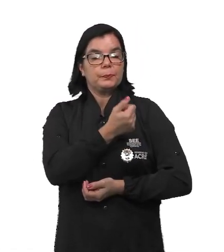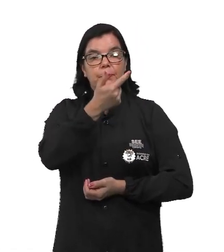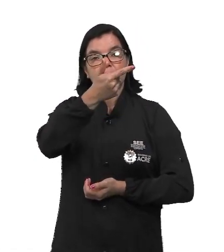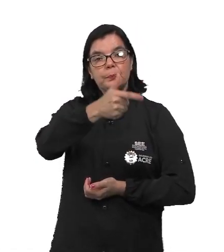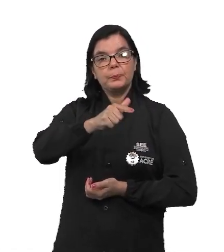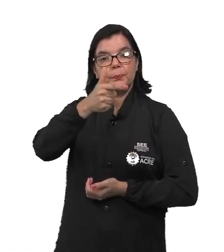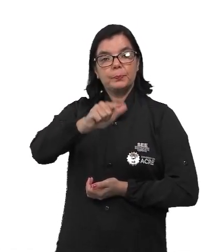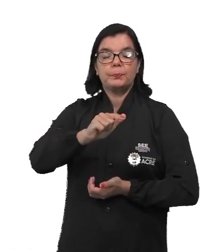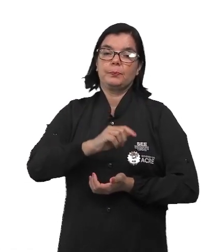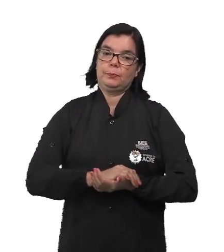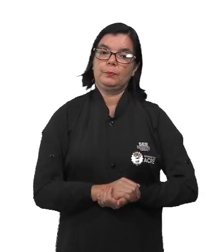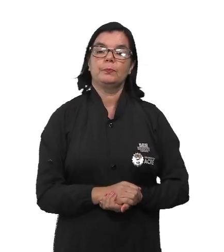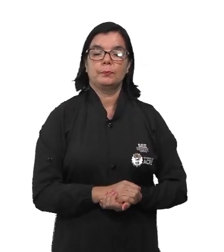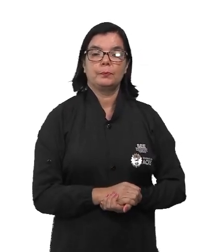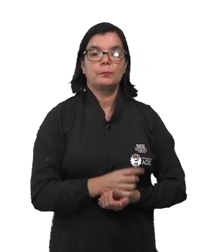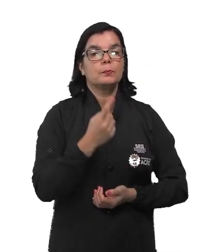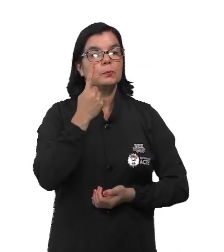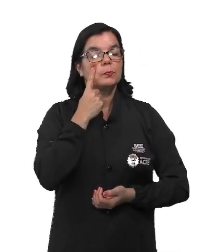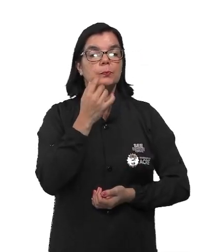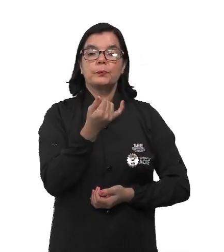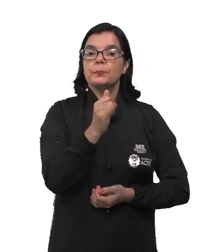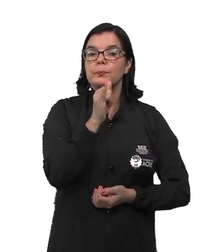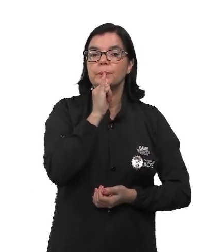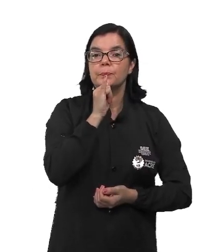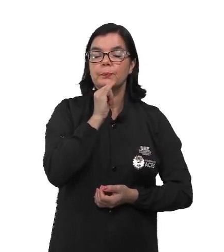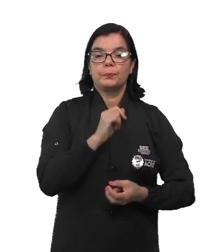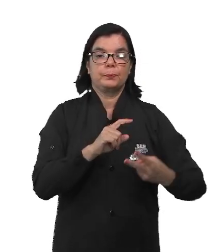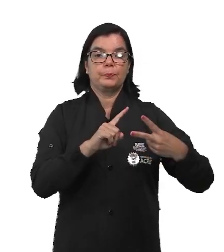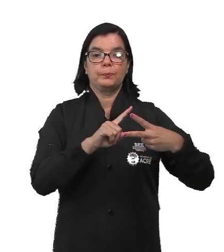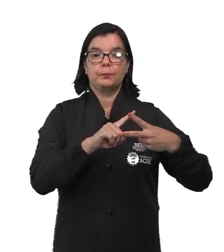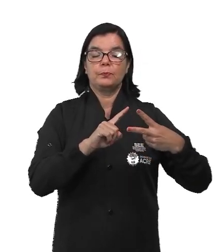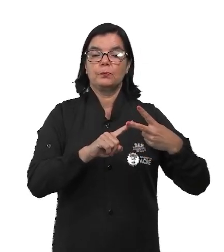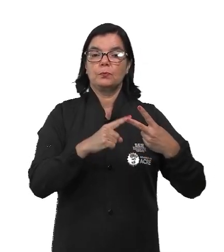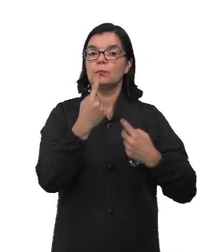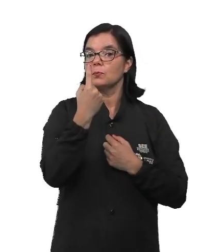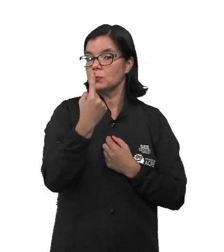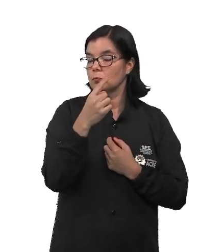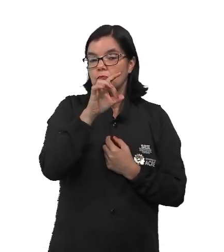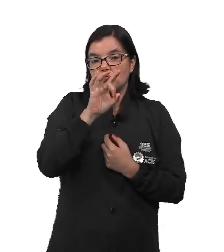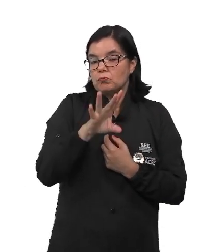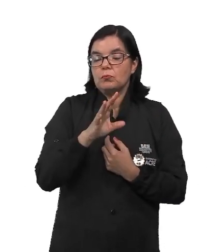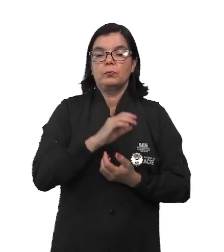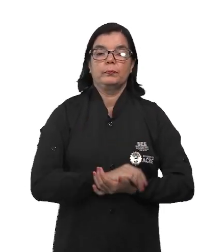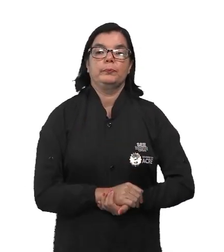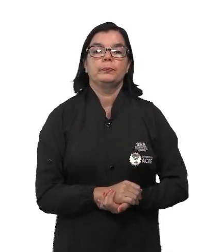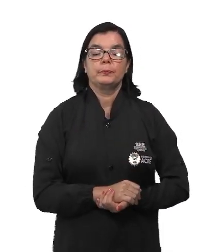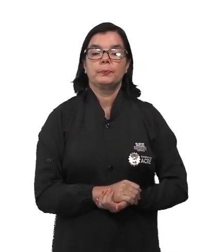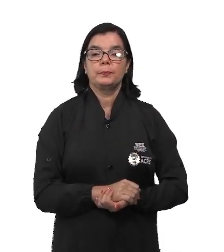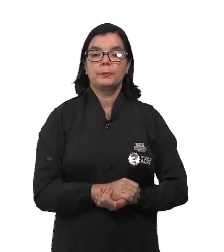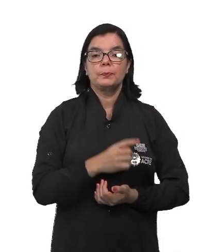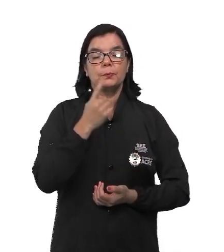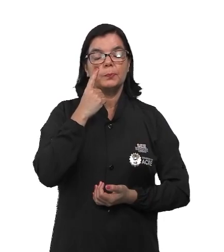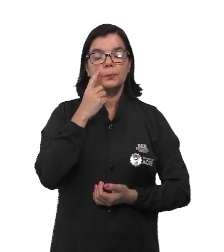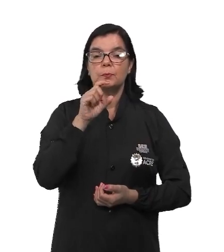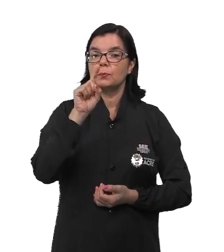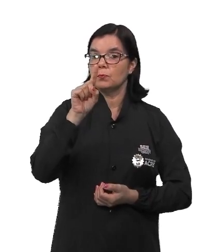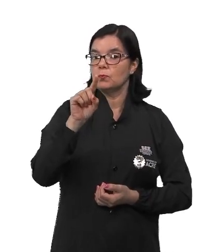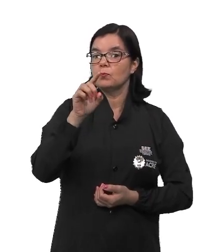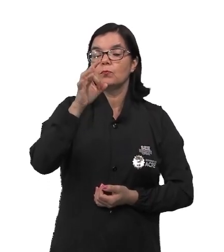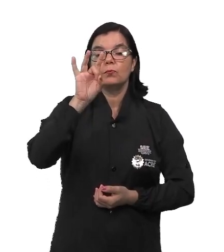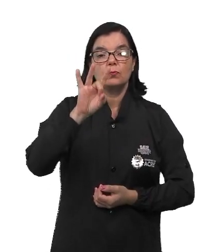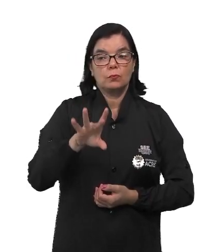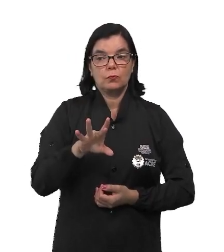repetem aqui. Vamos ver. Por exemplo, o 1 se repete uma vez. Eu vou colocar aqui do lado. O